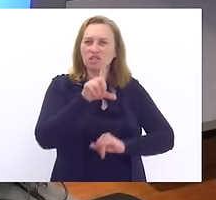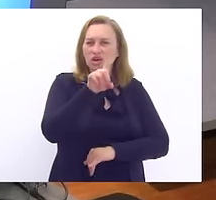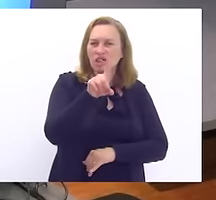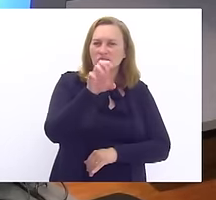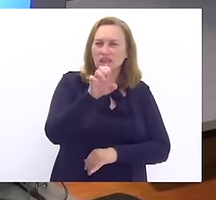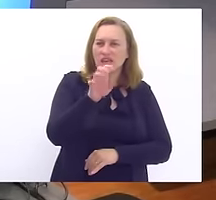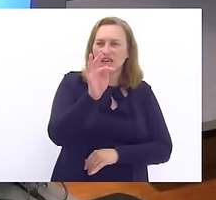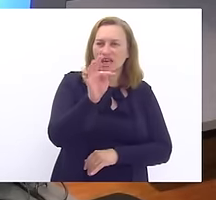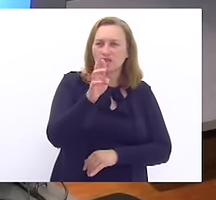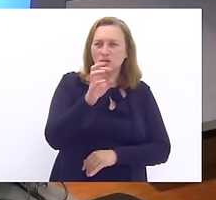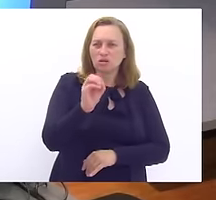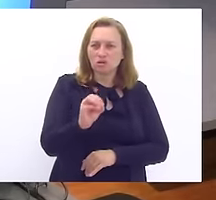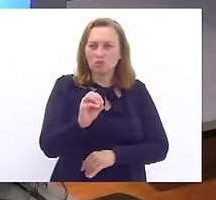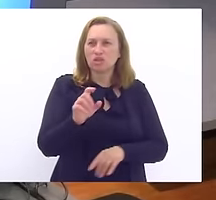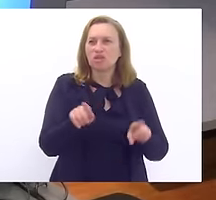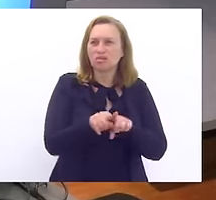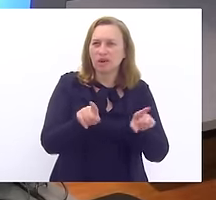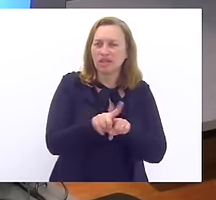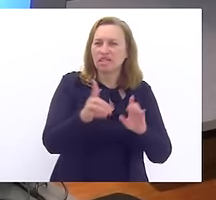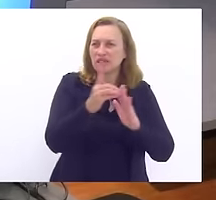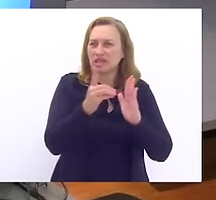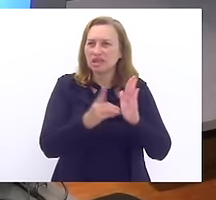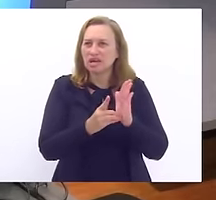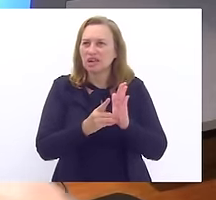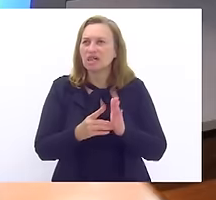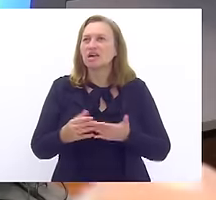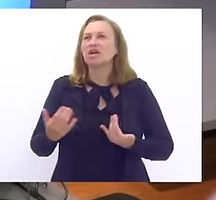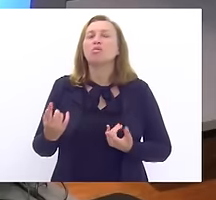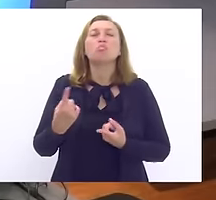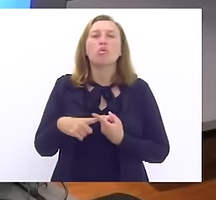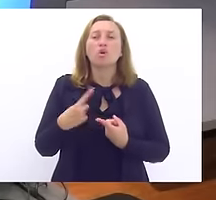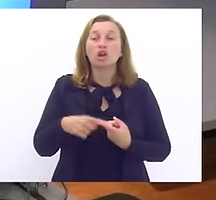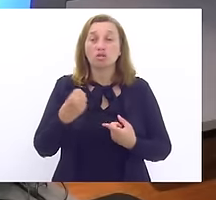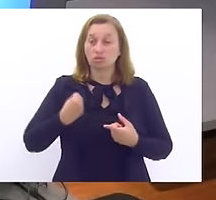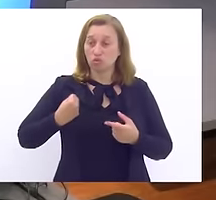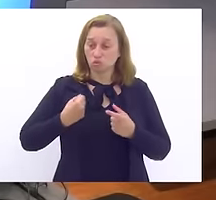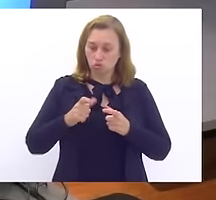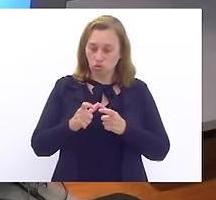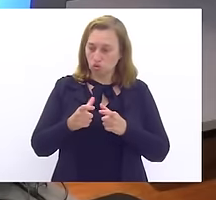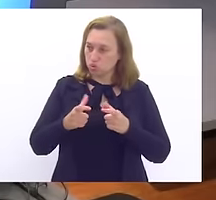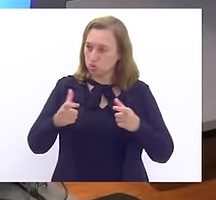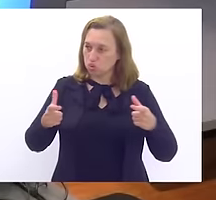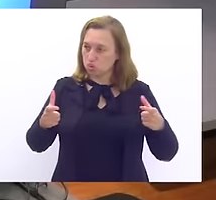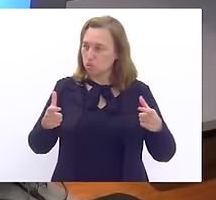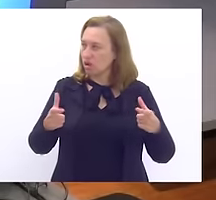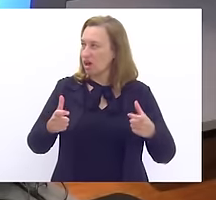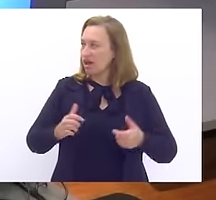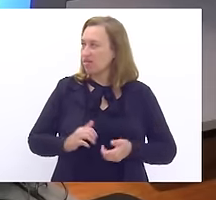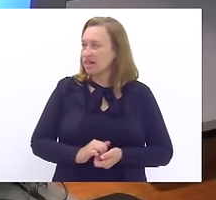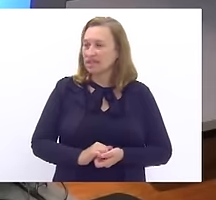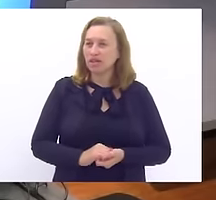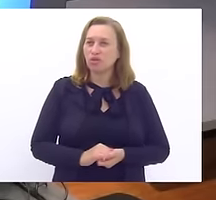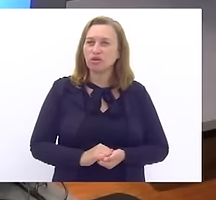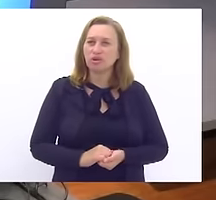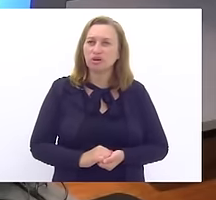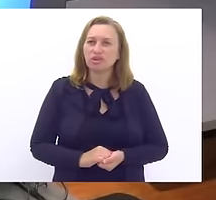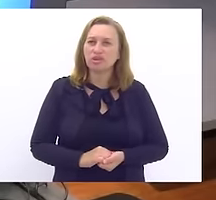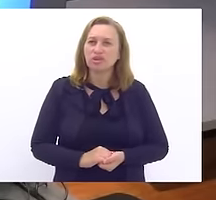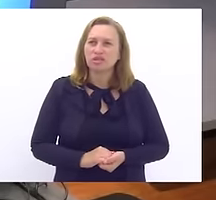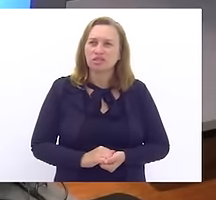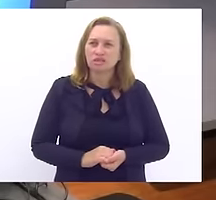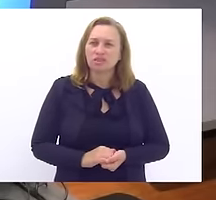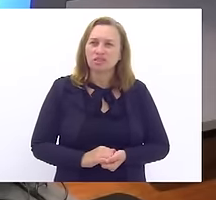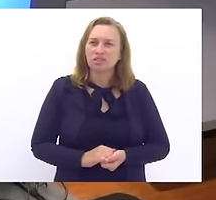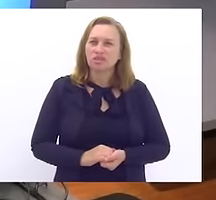e o que foi passado agora por quê nós tivemos aqui um crescimento exorbitantes de operações